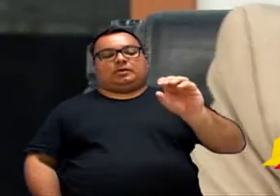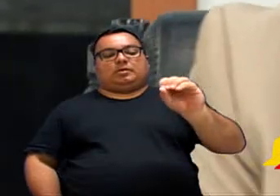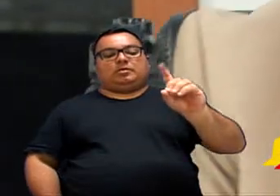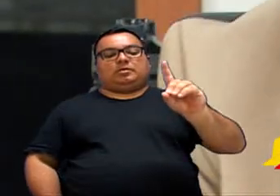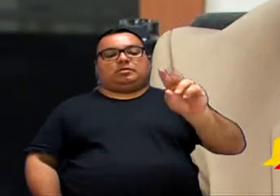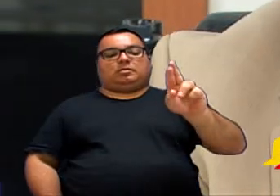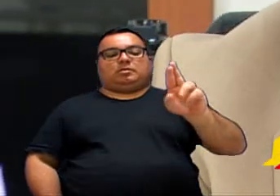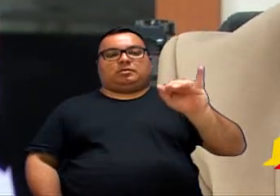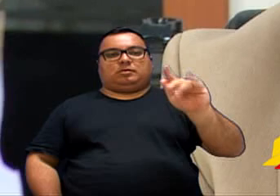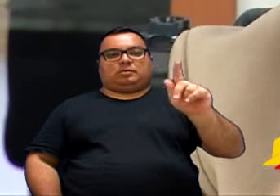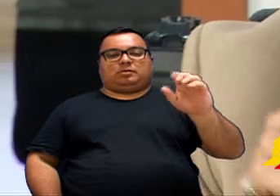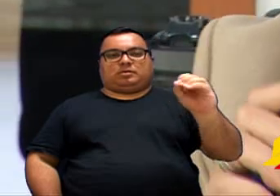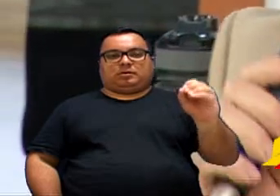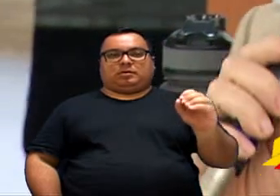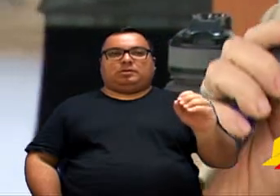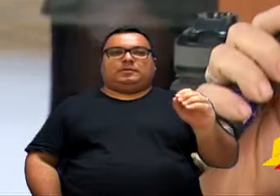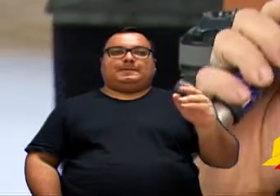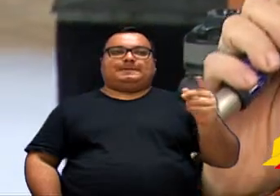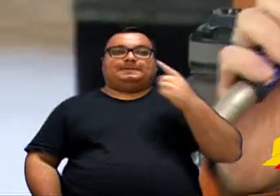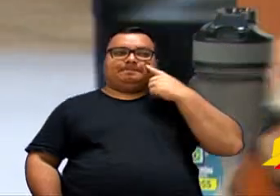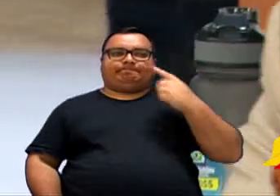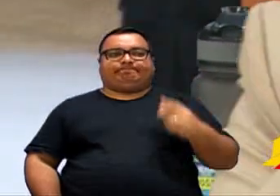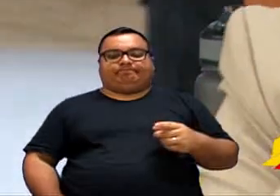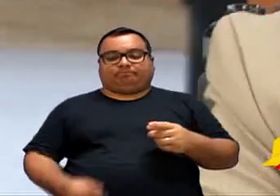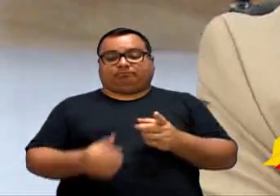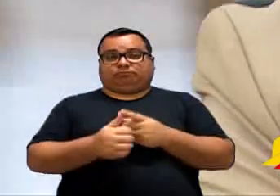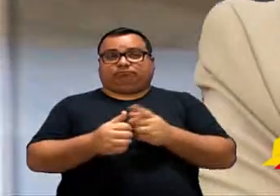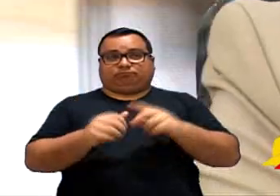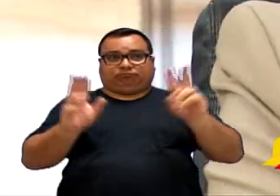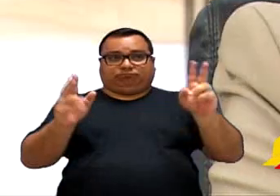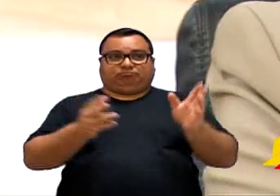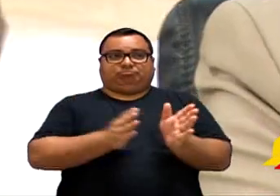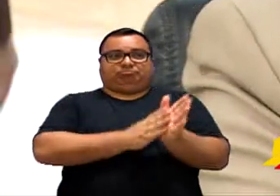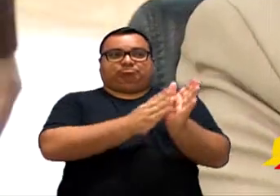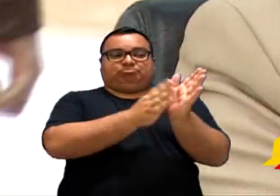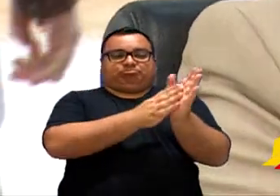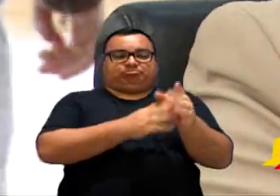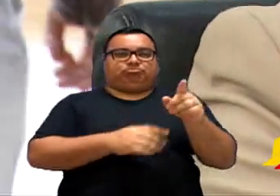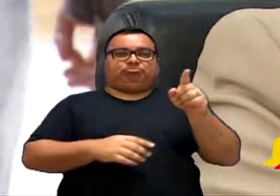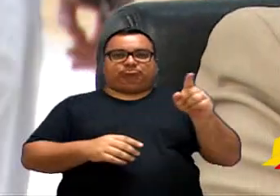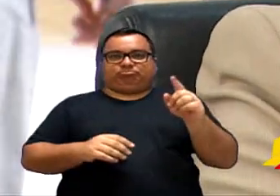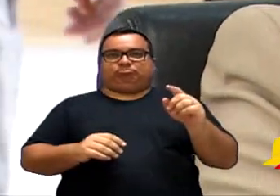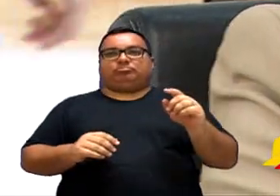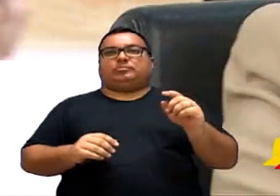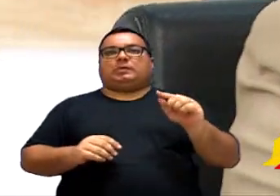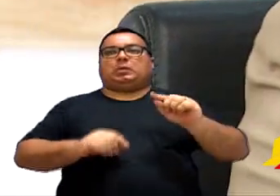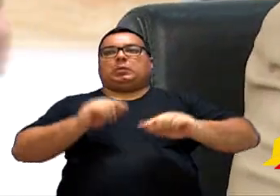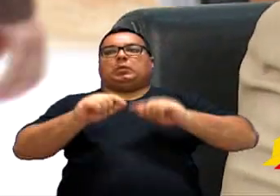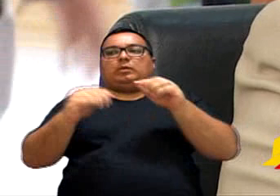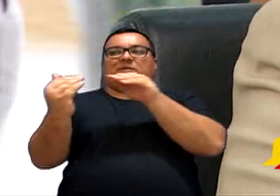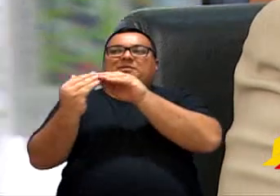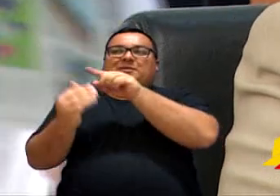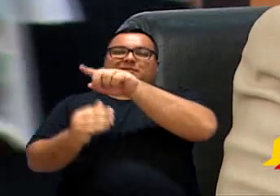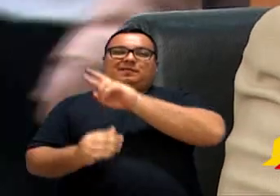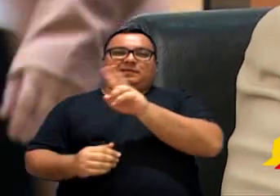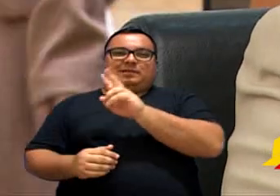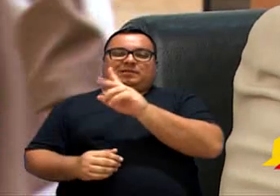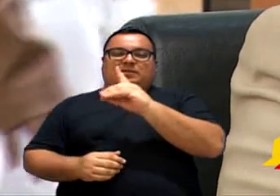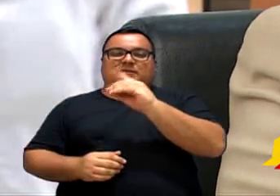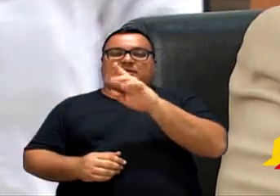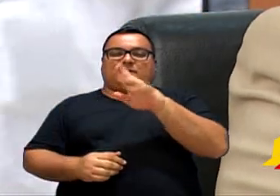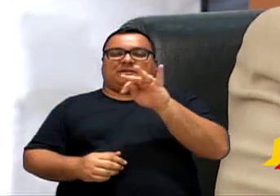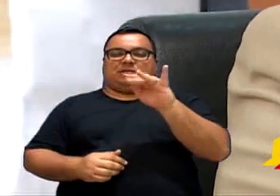eu queria parabenizar, na mesma ideia do Cristiano, agradecendo até a senhora por esse requerimento que é